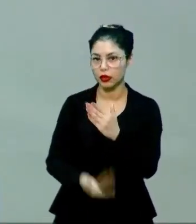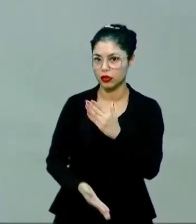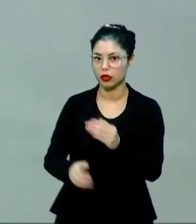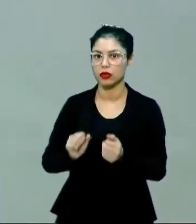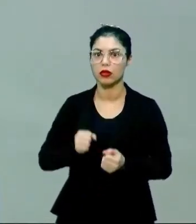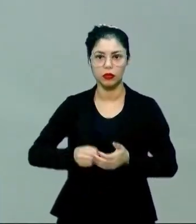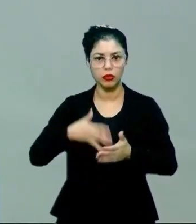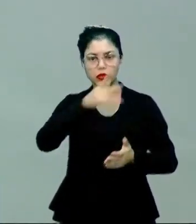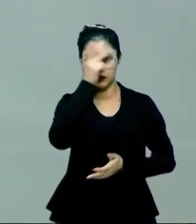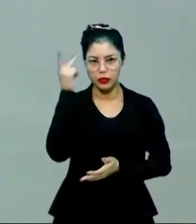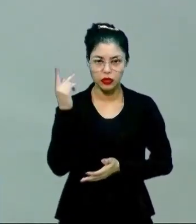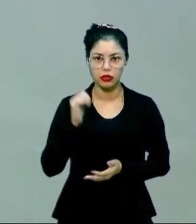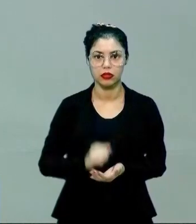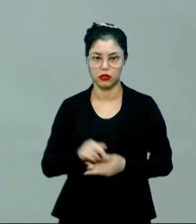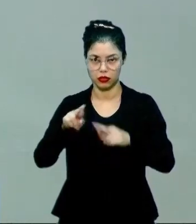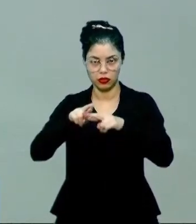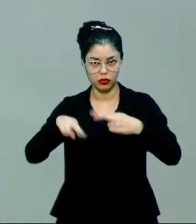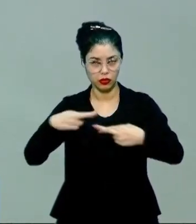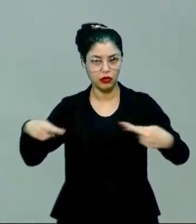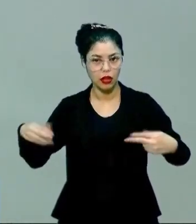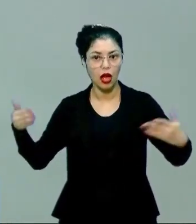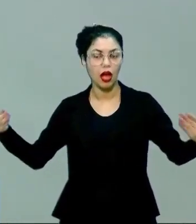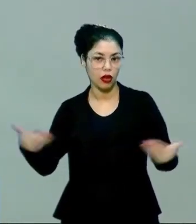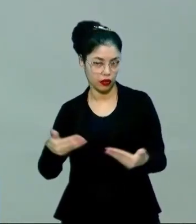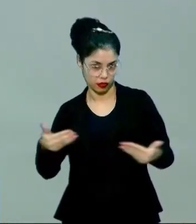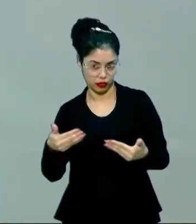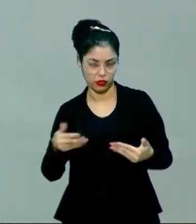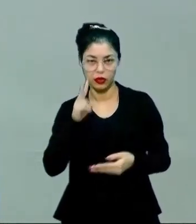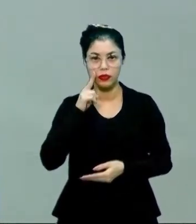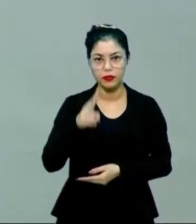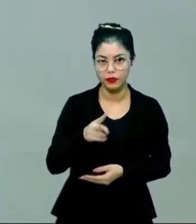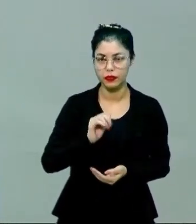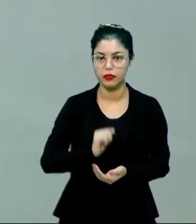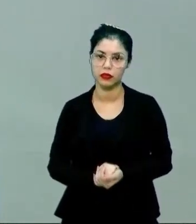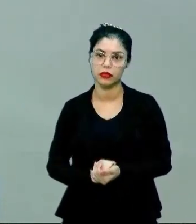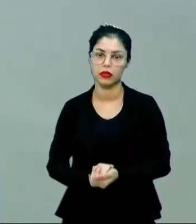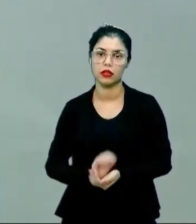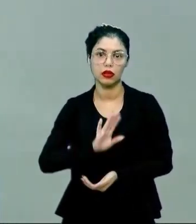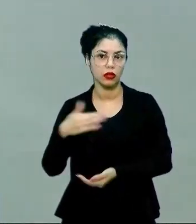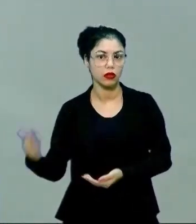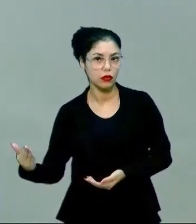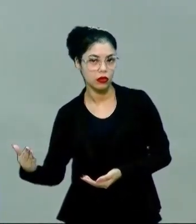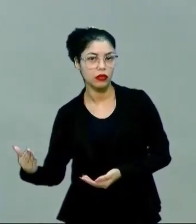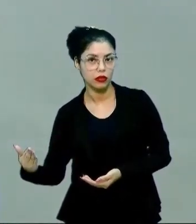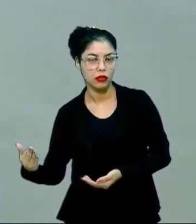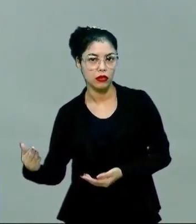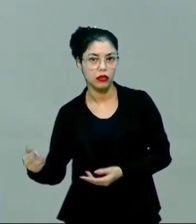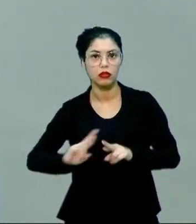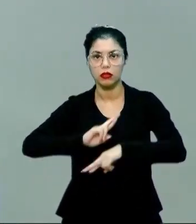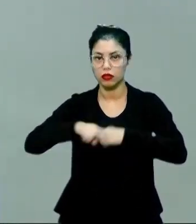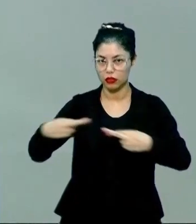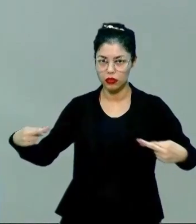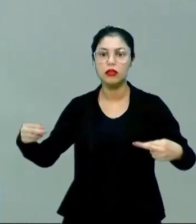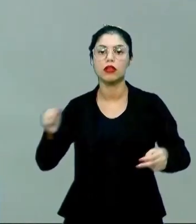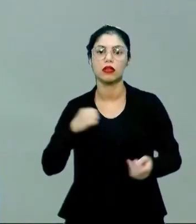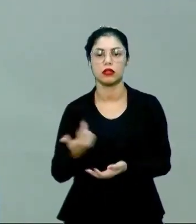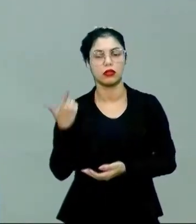muitos fiéis no Renascimento e agora ela tenta reaver. Então, enquanto no Renascimento os mecenas, aqueles